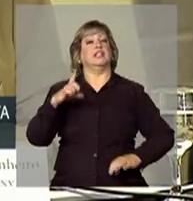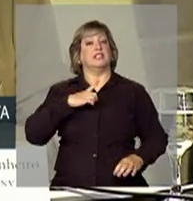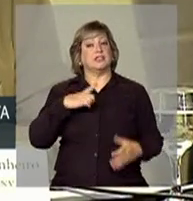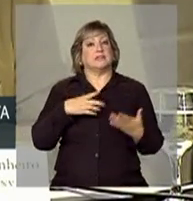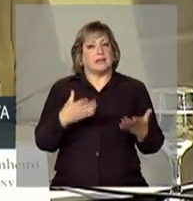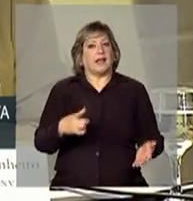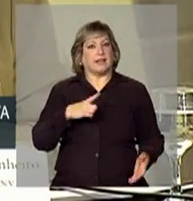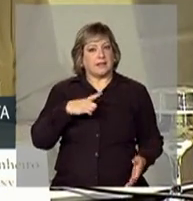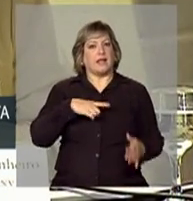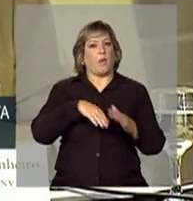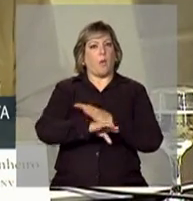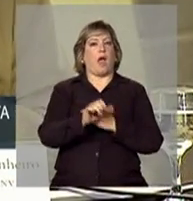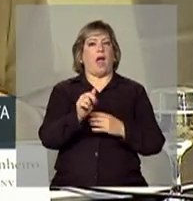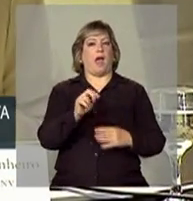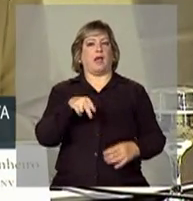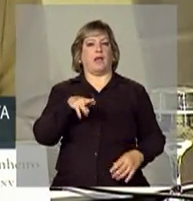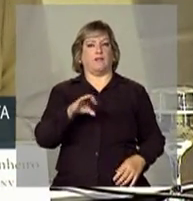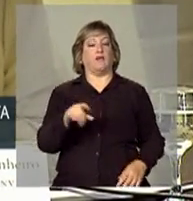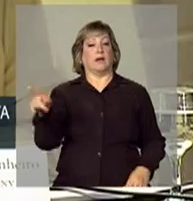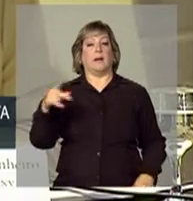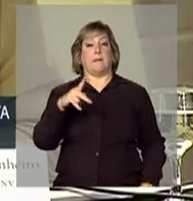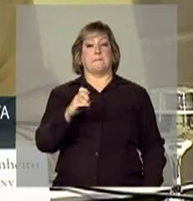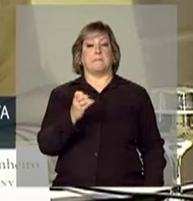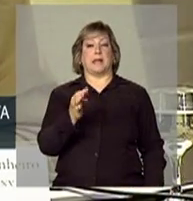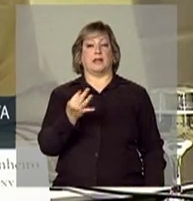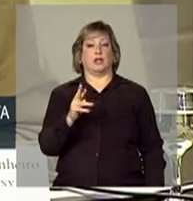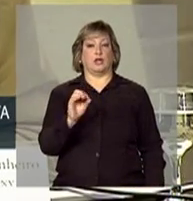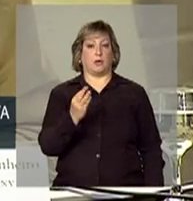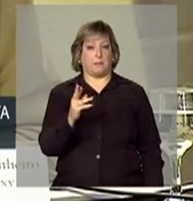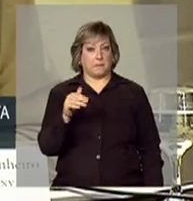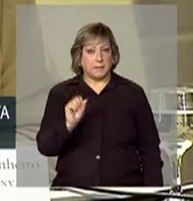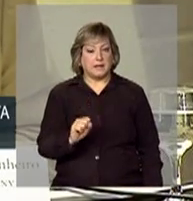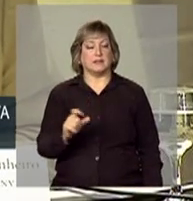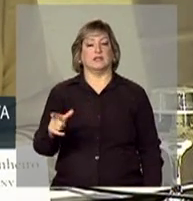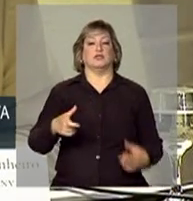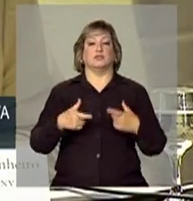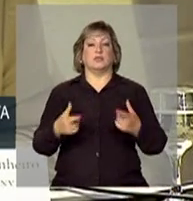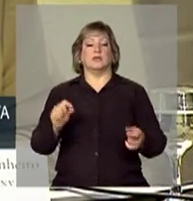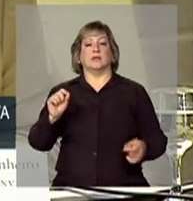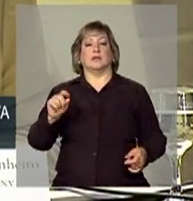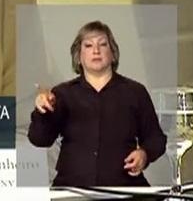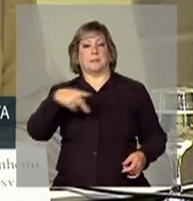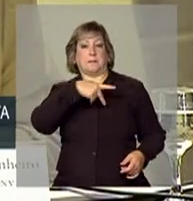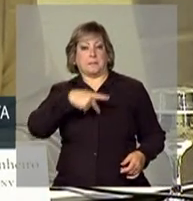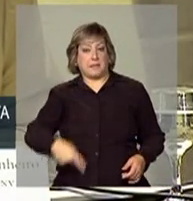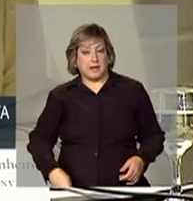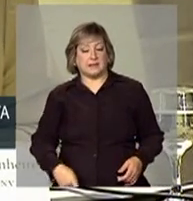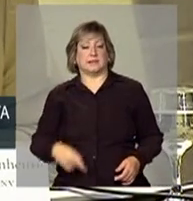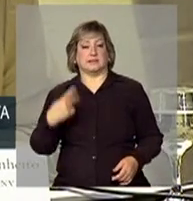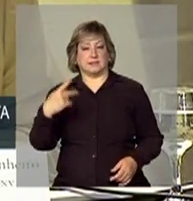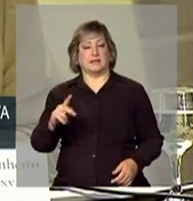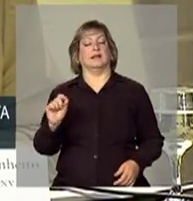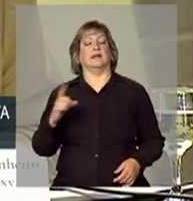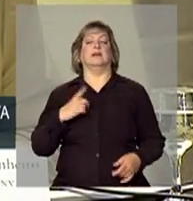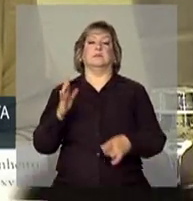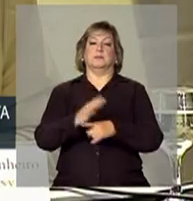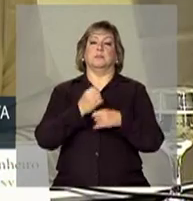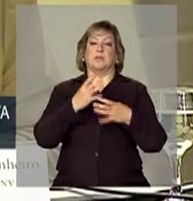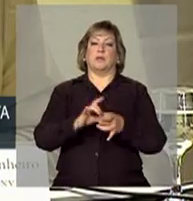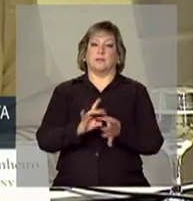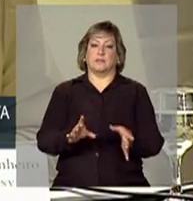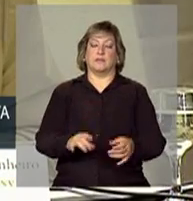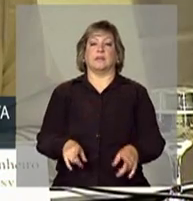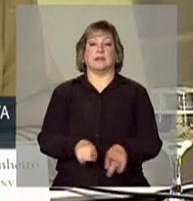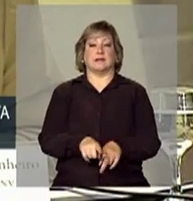têm arquivos. E a Petrobras, graças à colaboração da presença da Petrobras. Além das atividades de localização dos